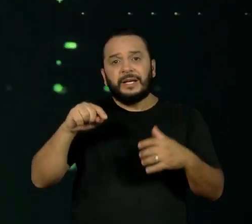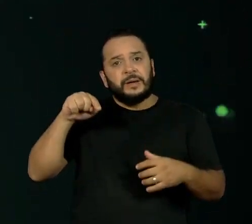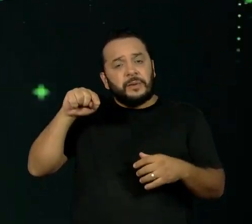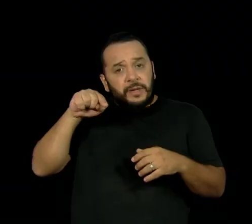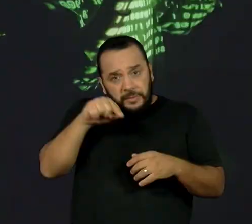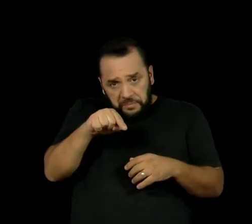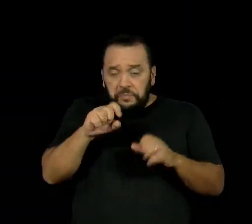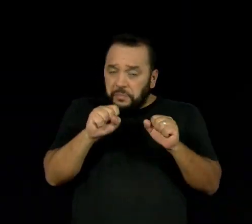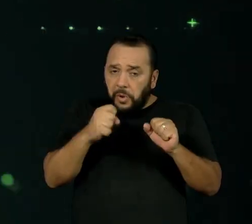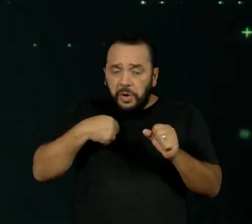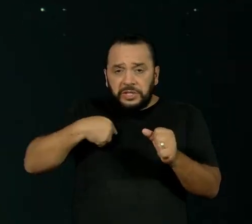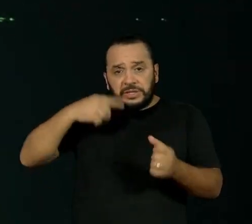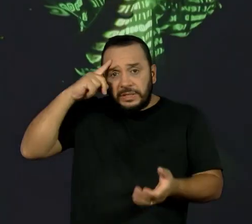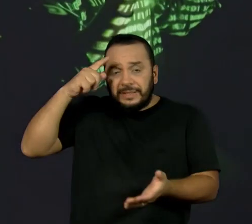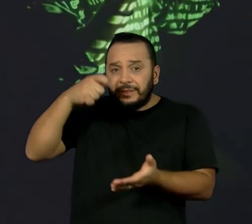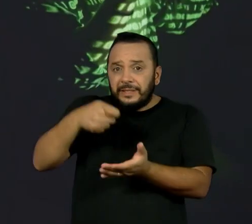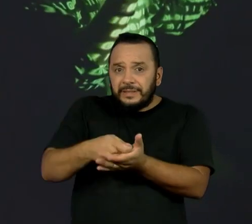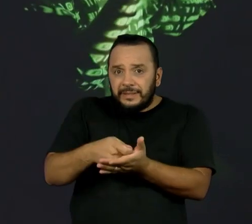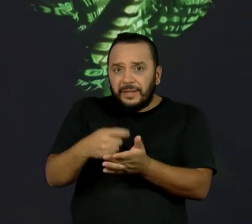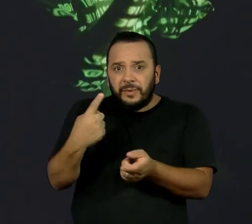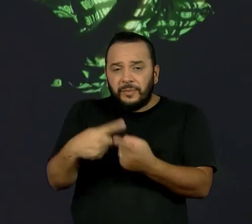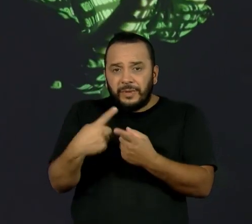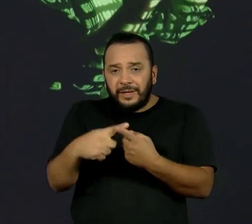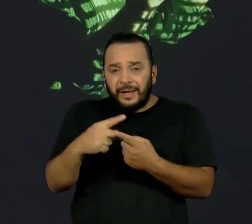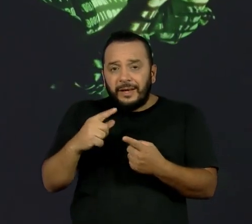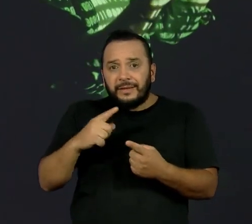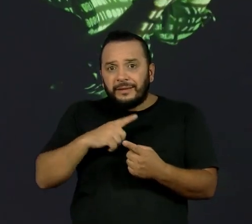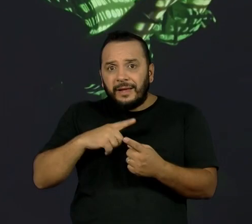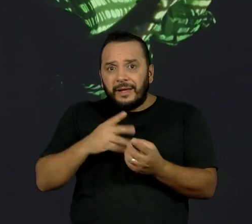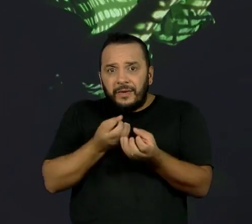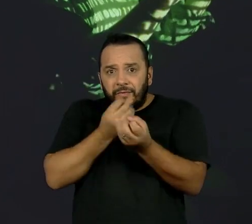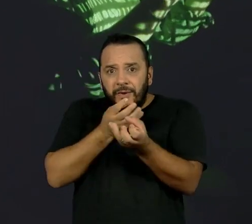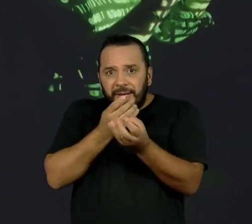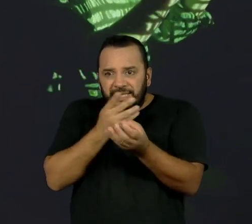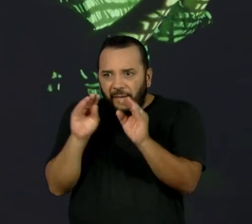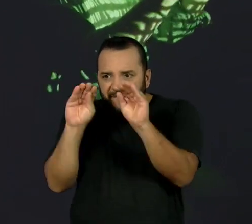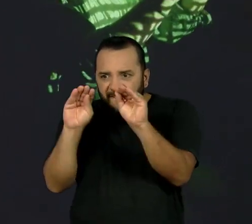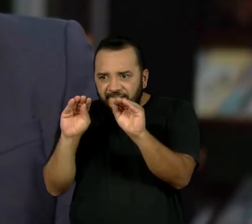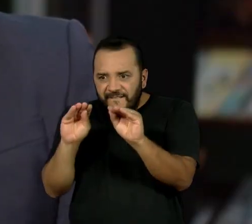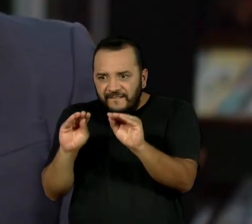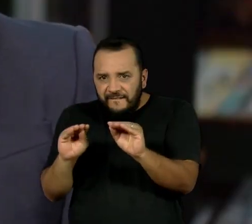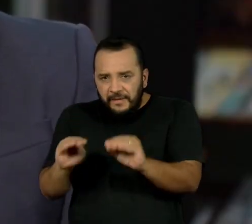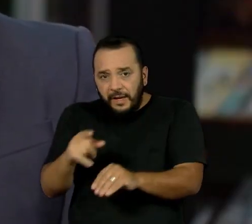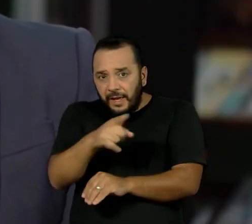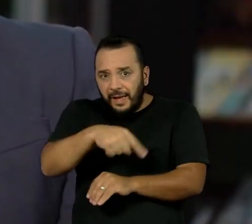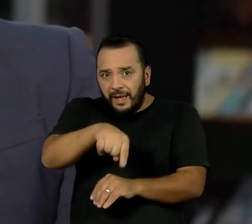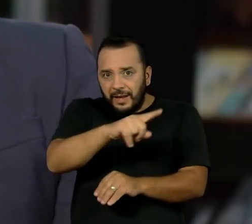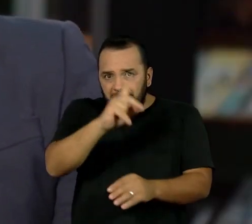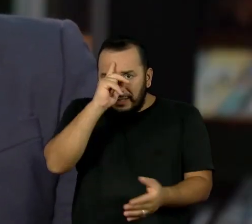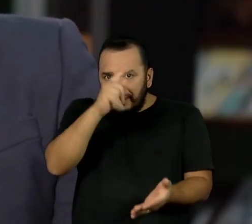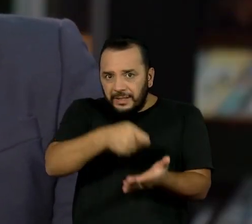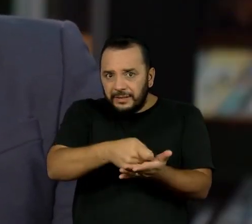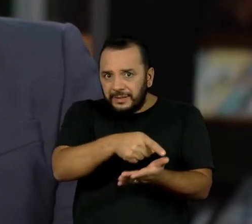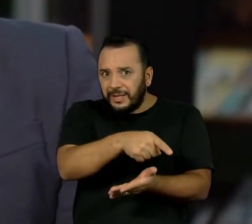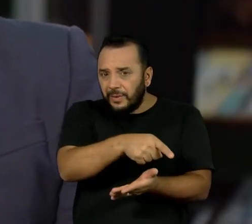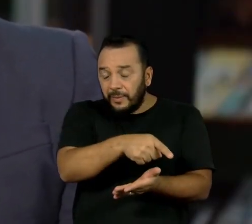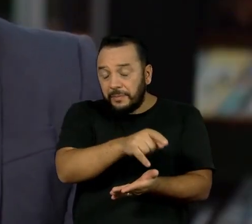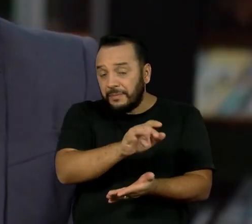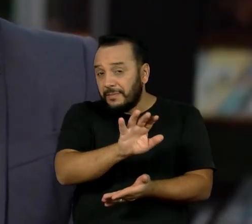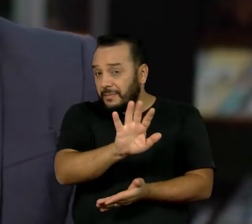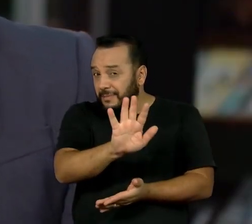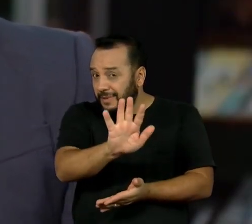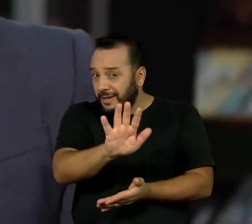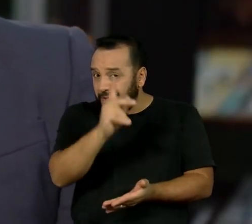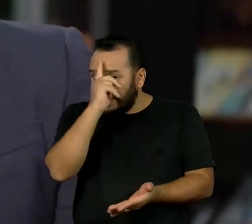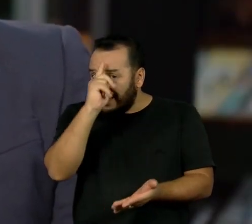dados, códigos e objetivos dos desenvolvedores, de modo geral. Só que quando essas decisões